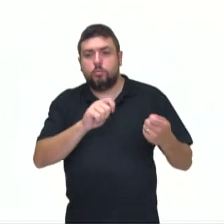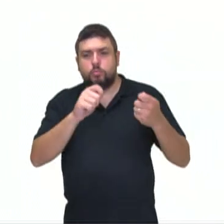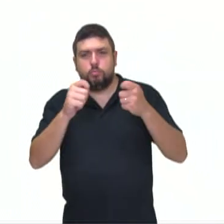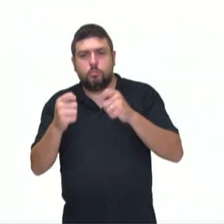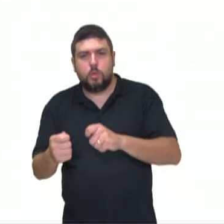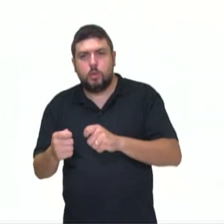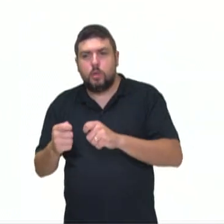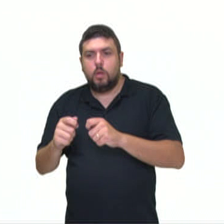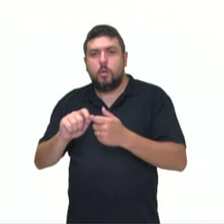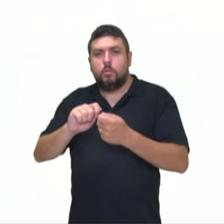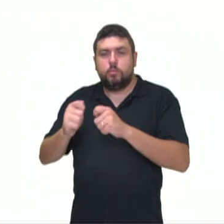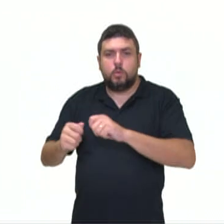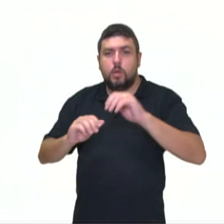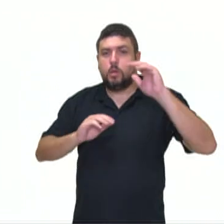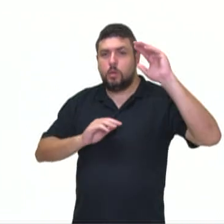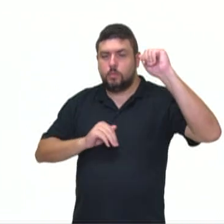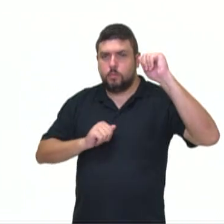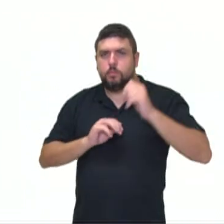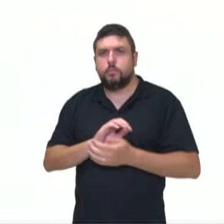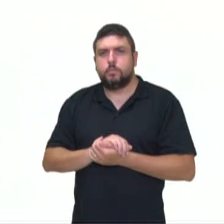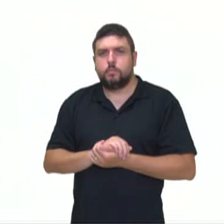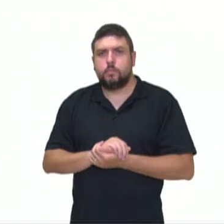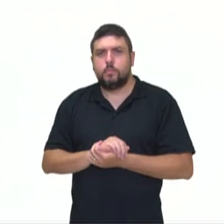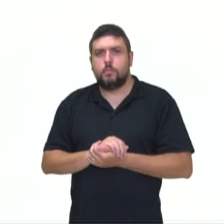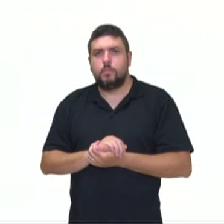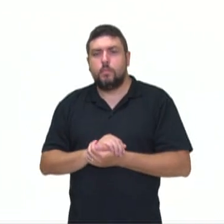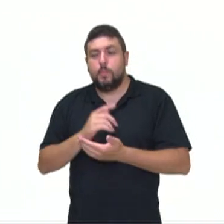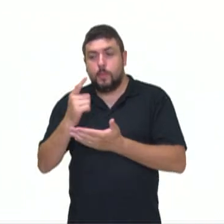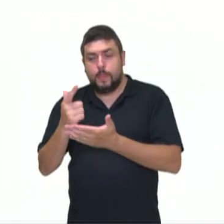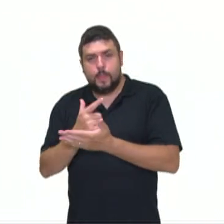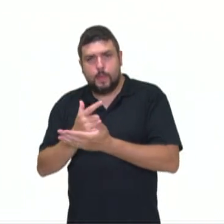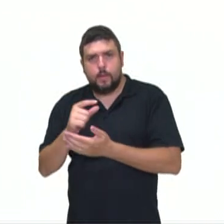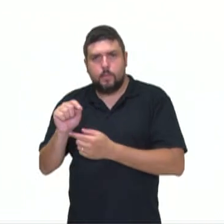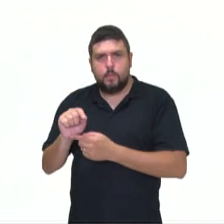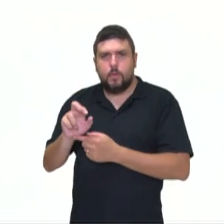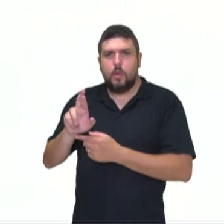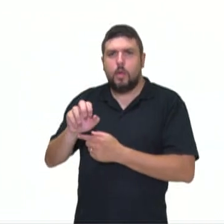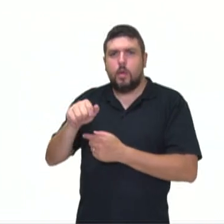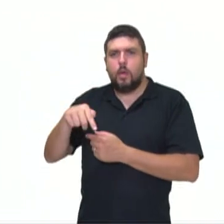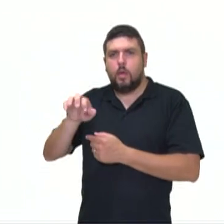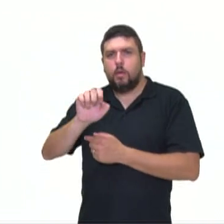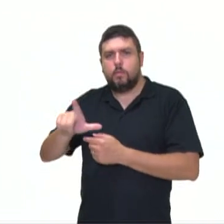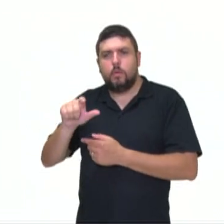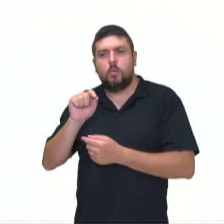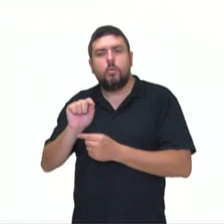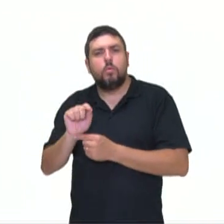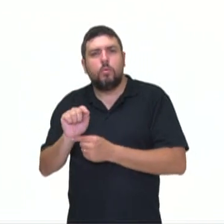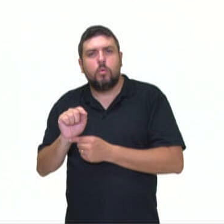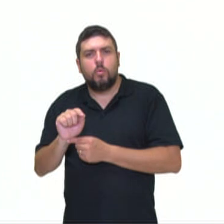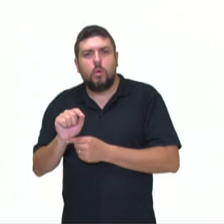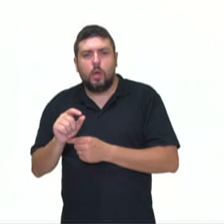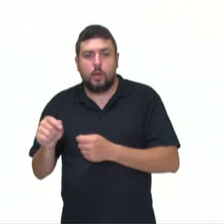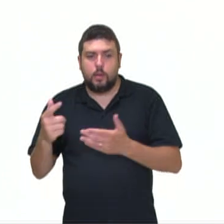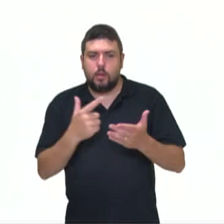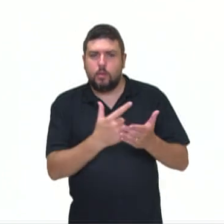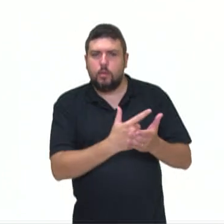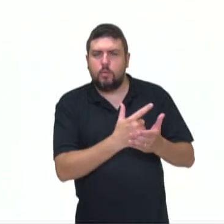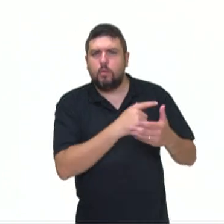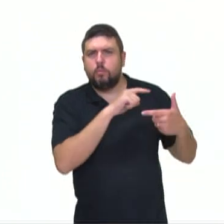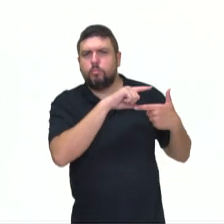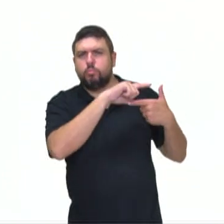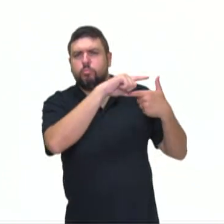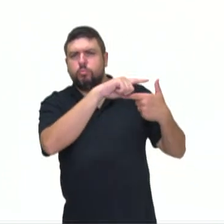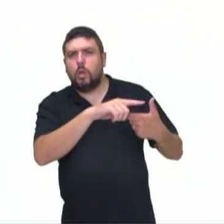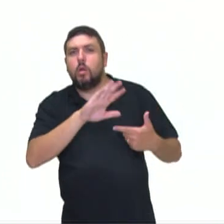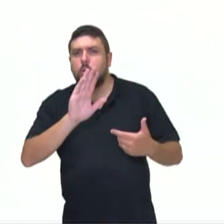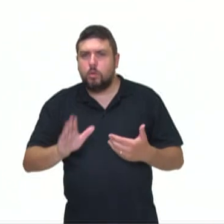em espanhol pela Lumen. Nele, Raquel Echenique dá forma e cor a uma obra clássica, traduzida para